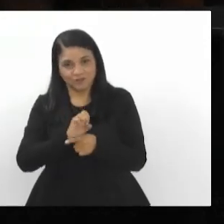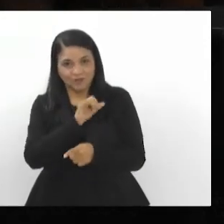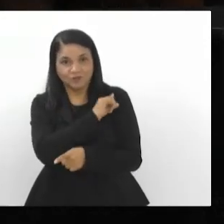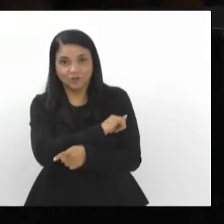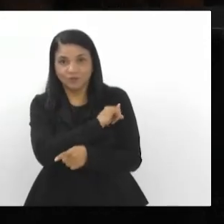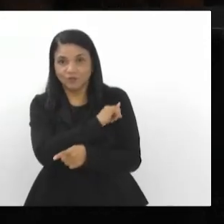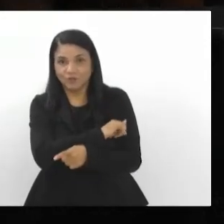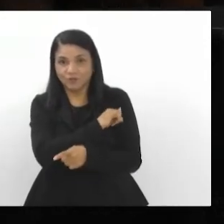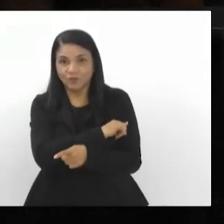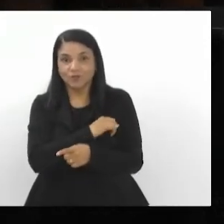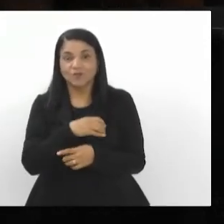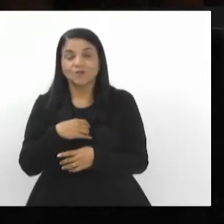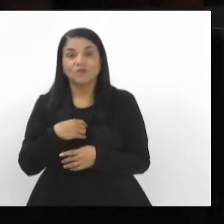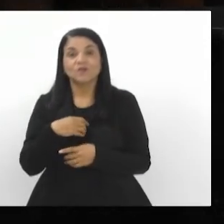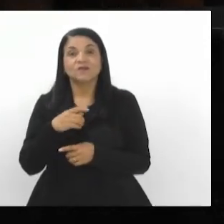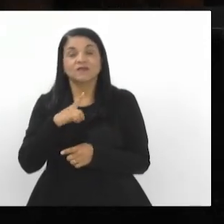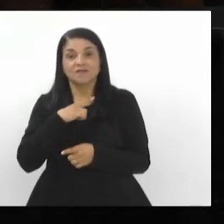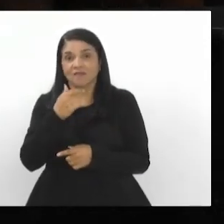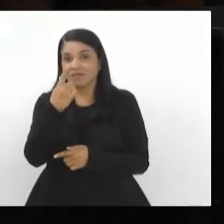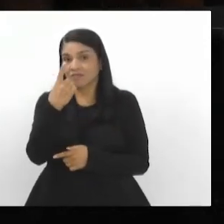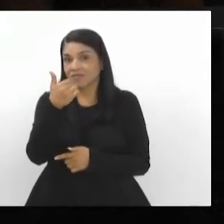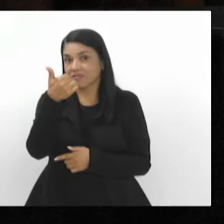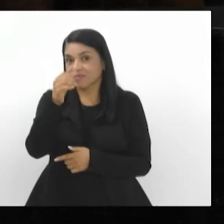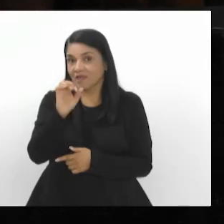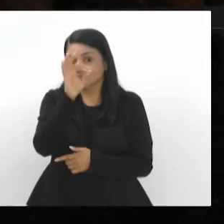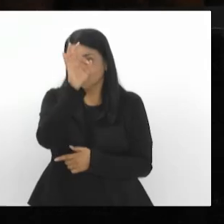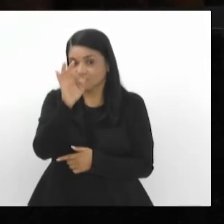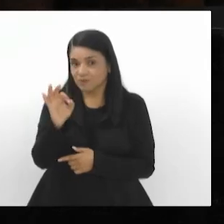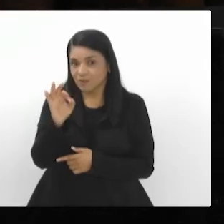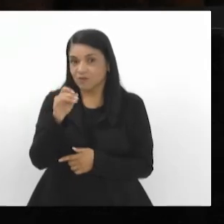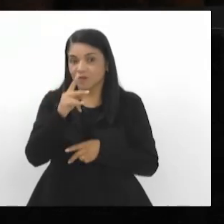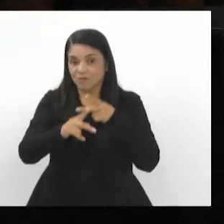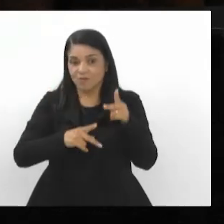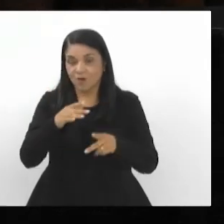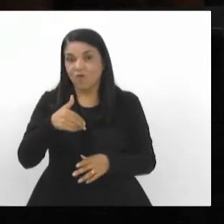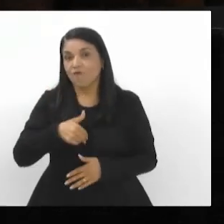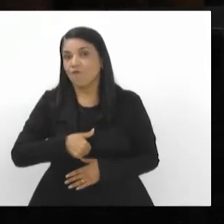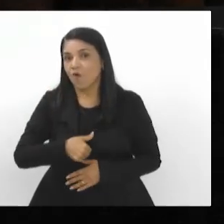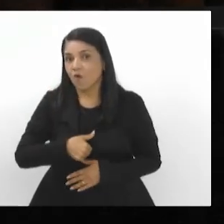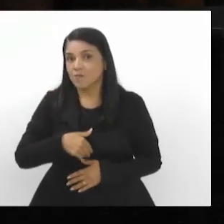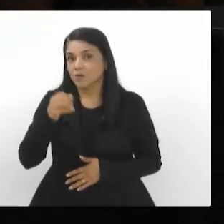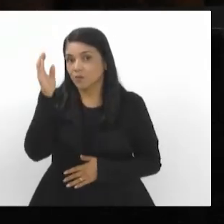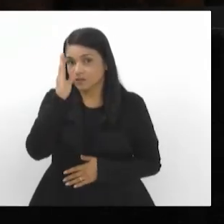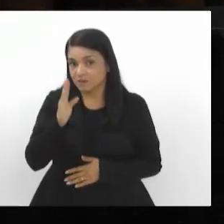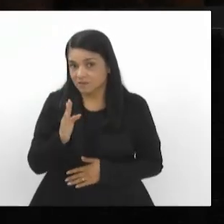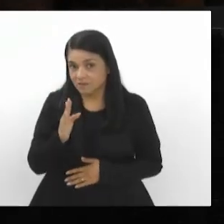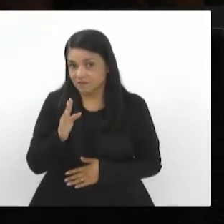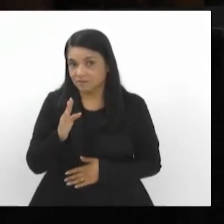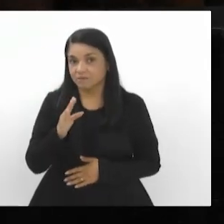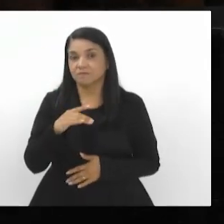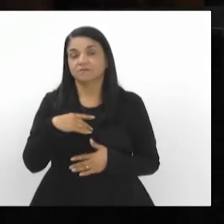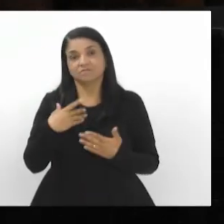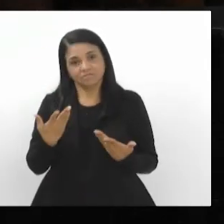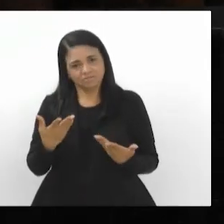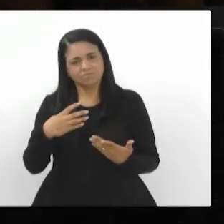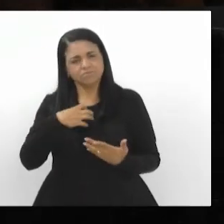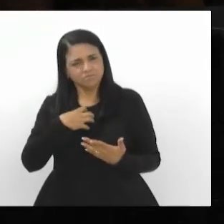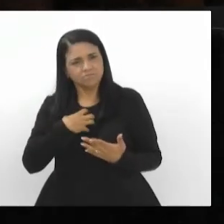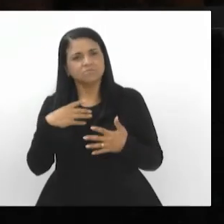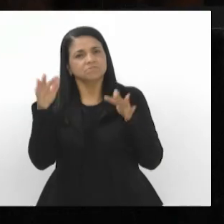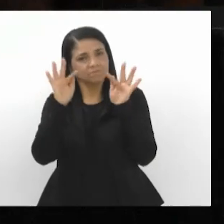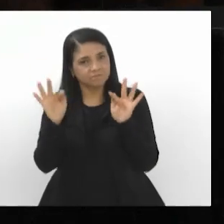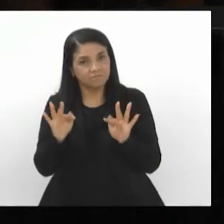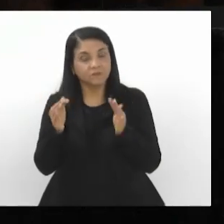um Estado que tem 10% da população que passa fome no Brasil. É claro que a gente fica feliz com os últimos